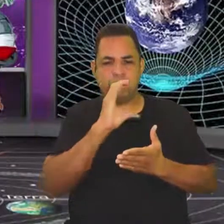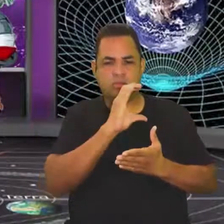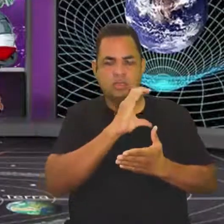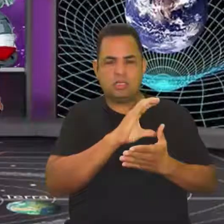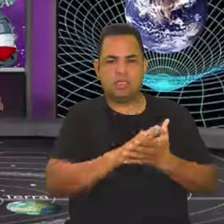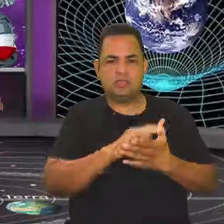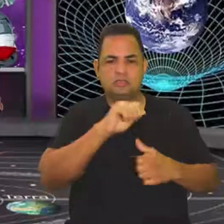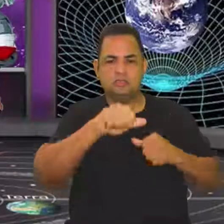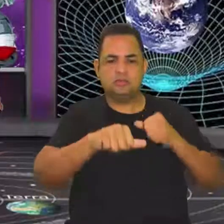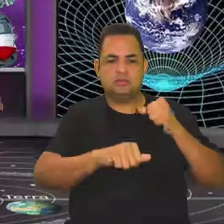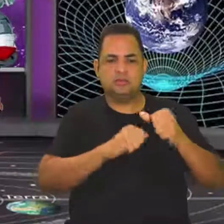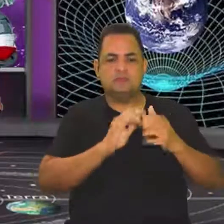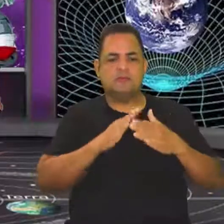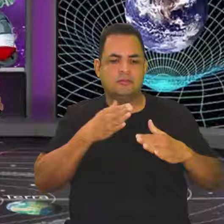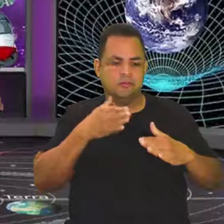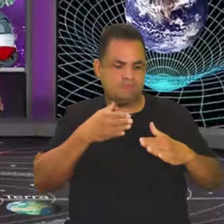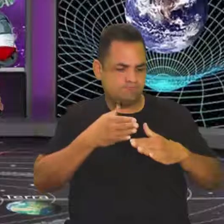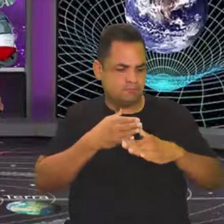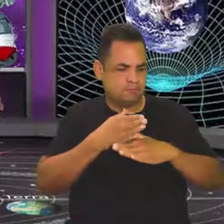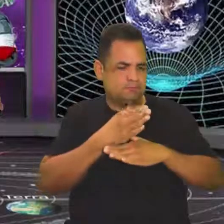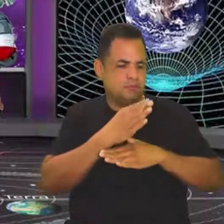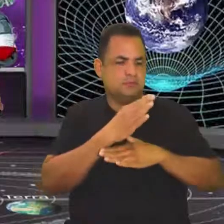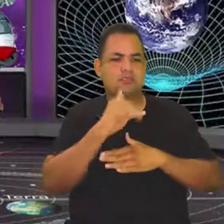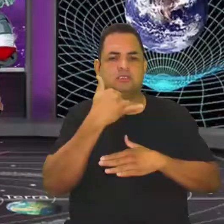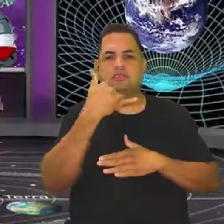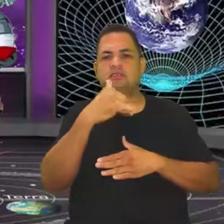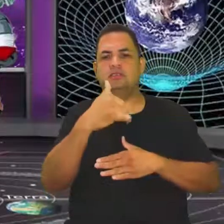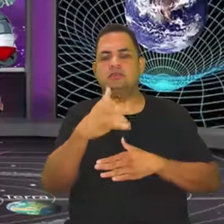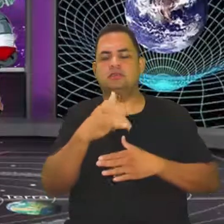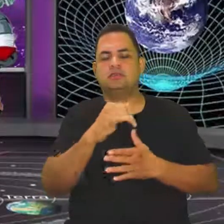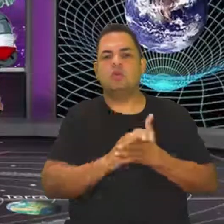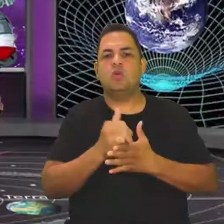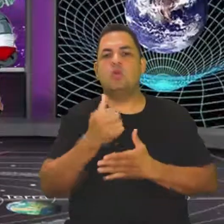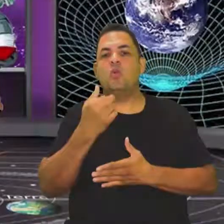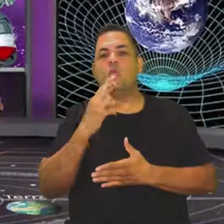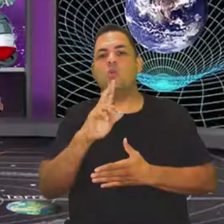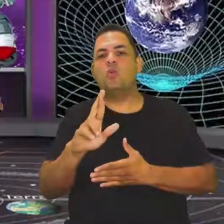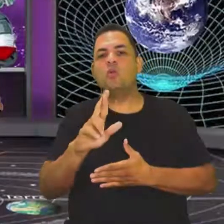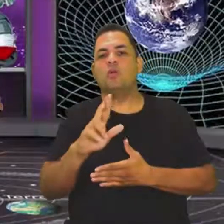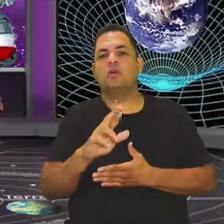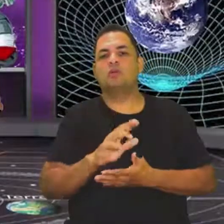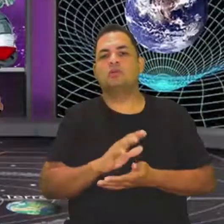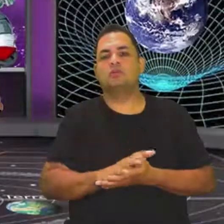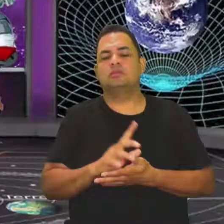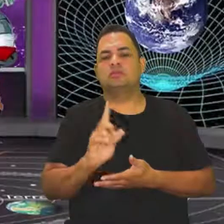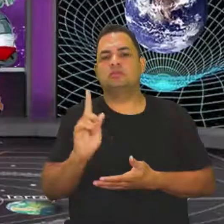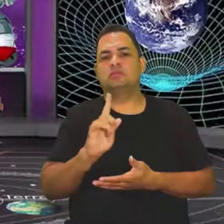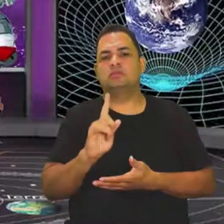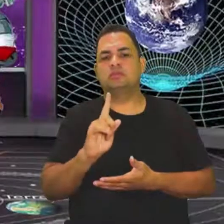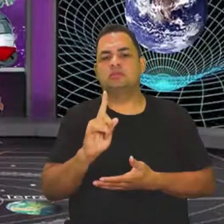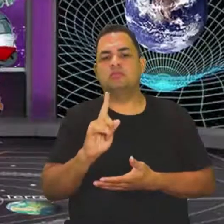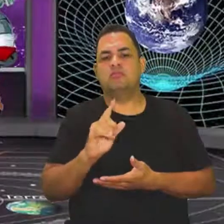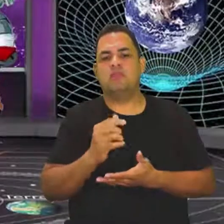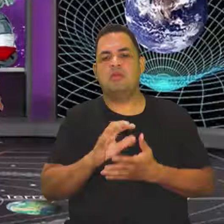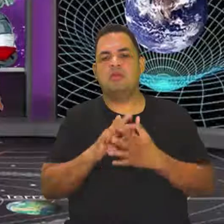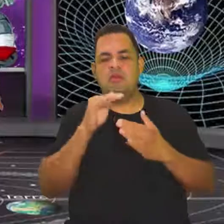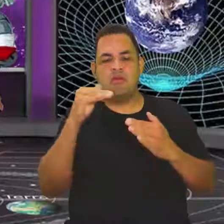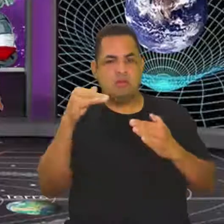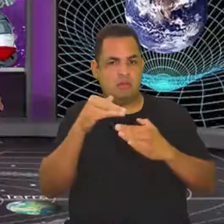não é condutor se tornar condutor, sim. O ar, por exemplo, ele não é condutor naturalmente, mas quando